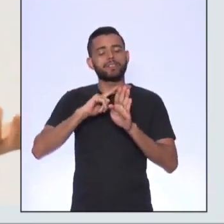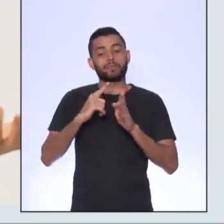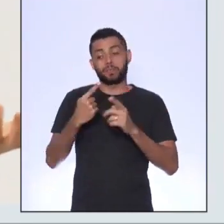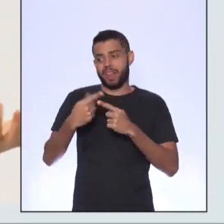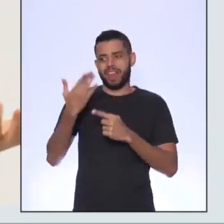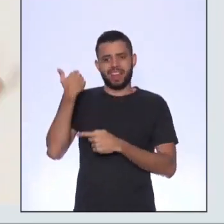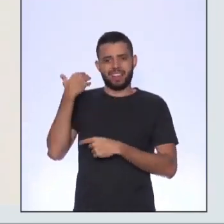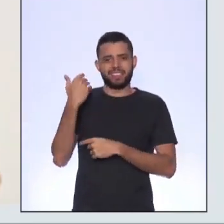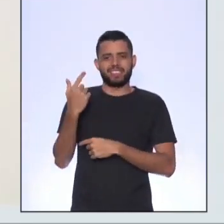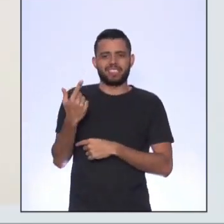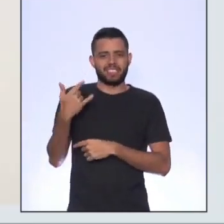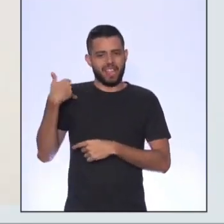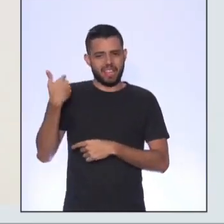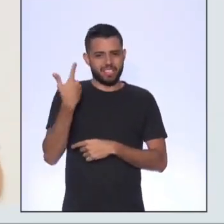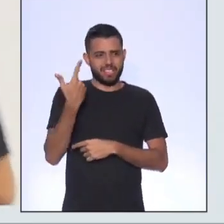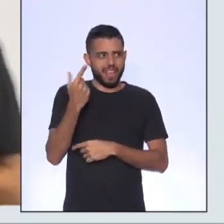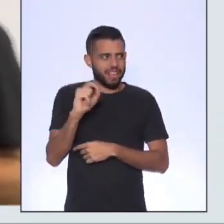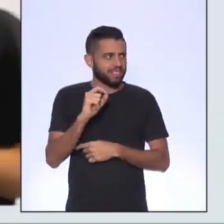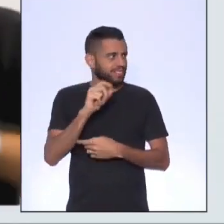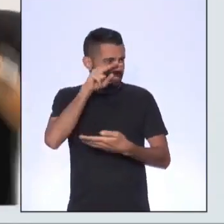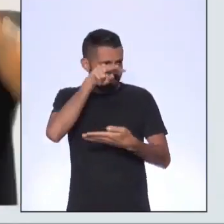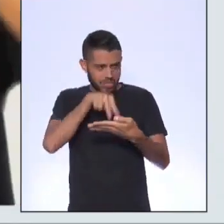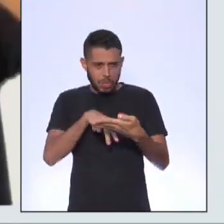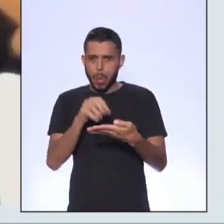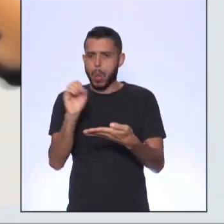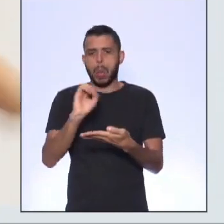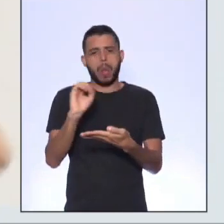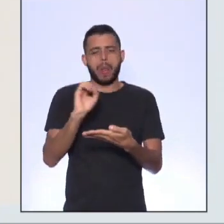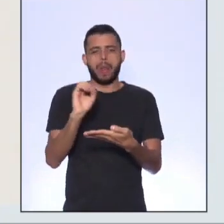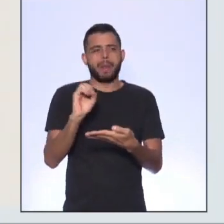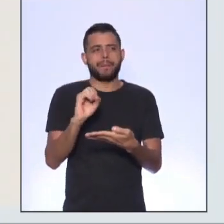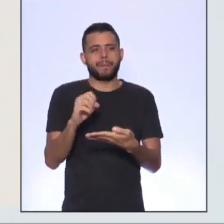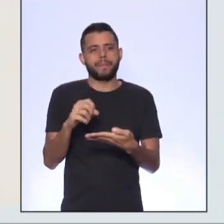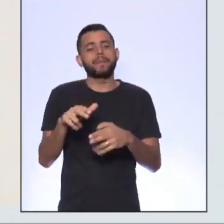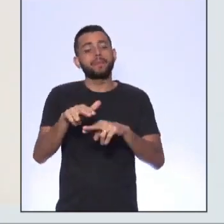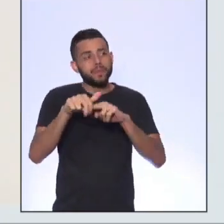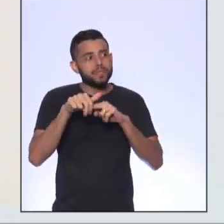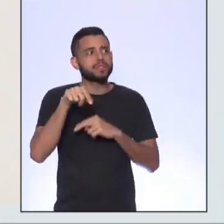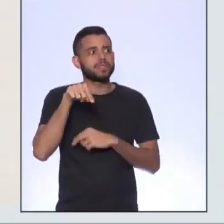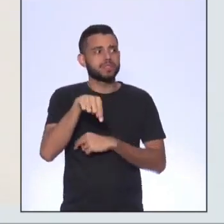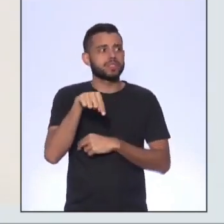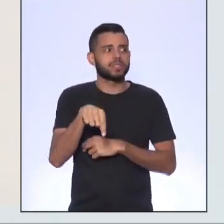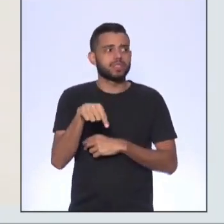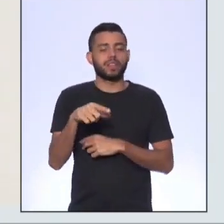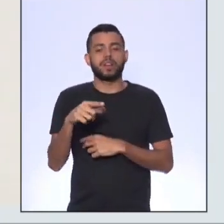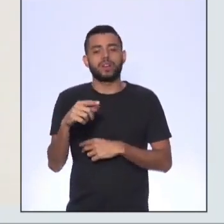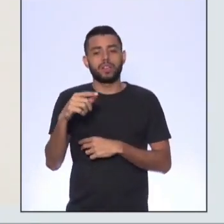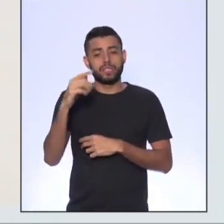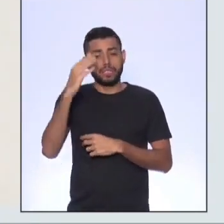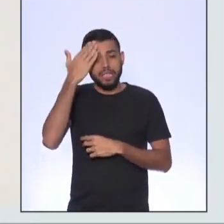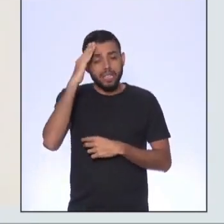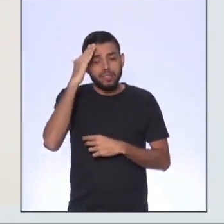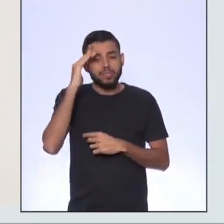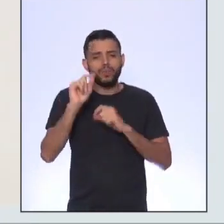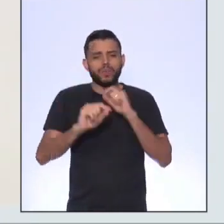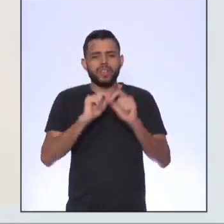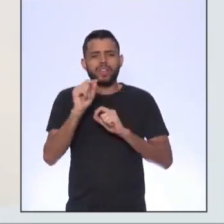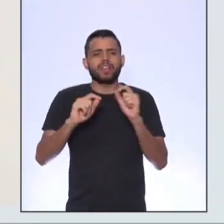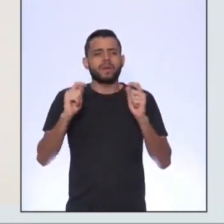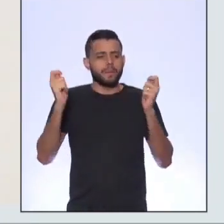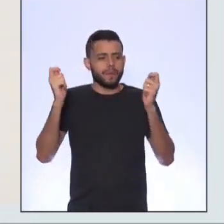primeira vez. É isso que a gente chama de sentido aberto. Um bom texto literário é um texto que permite